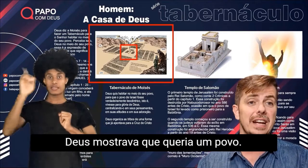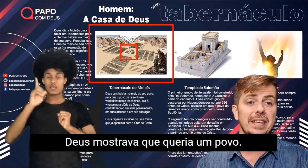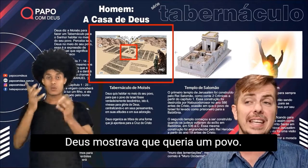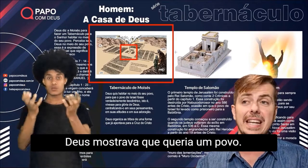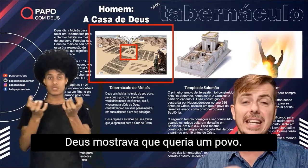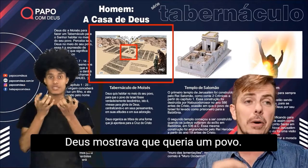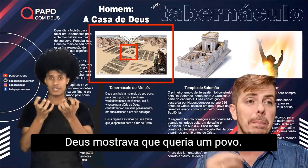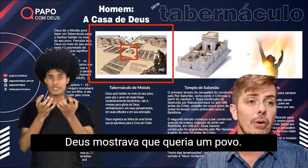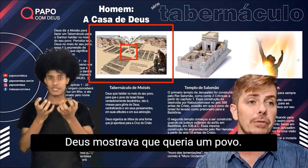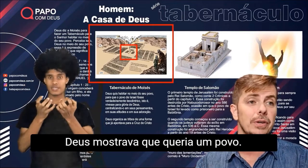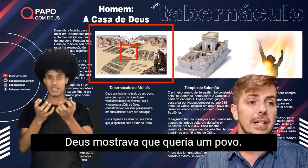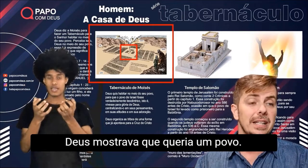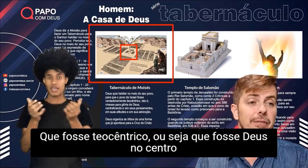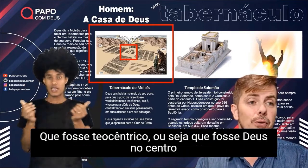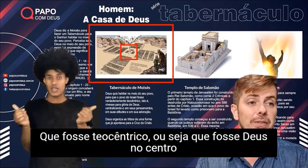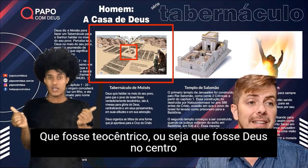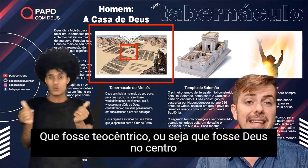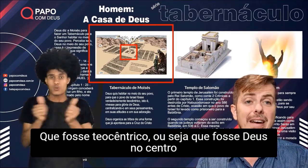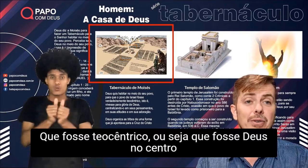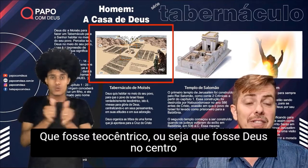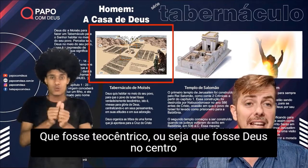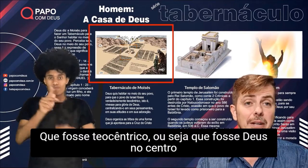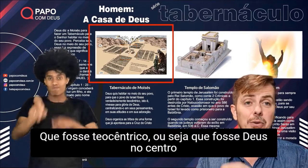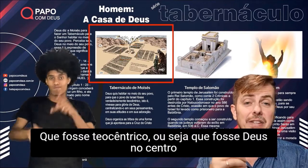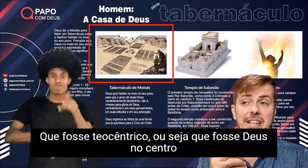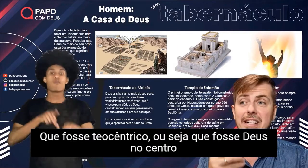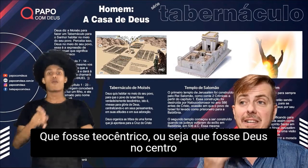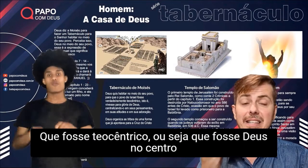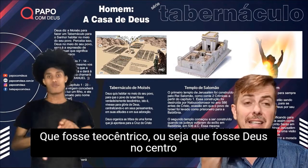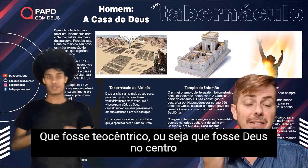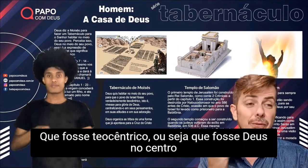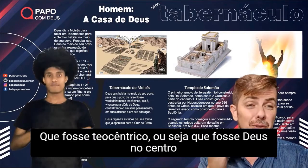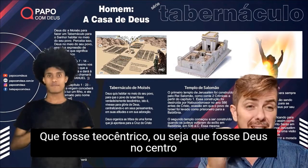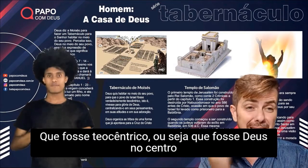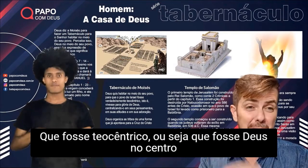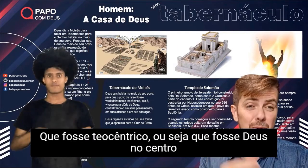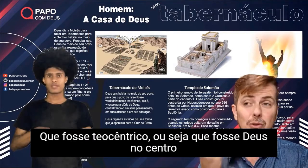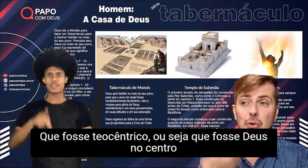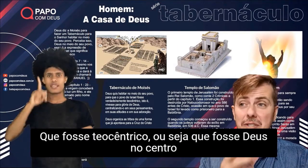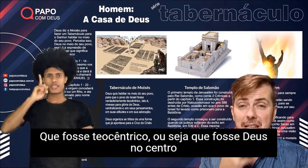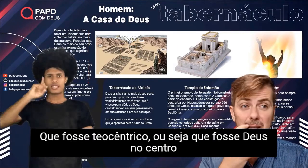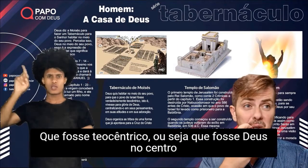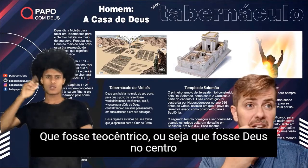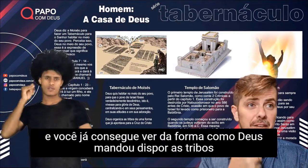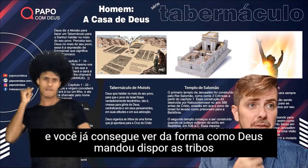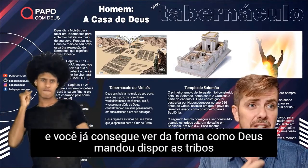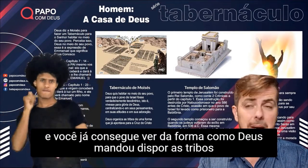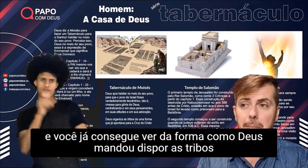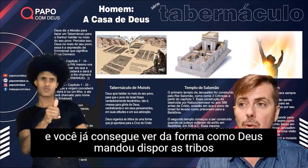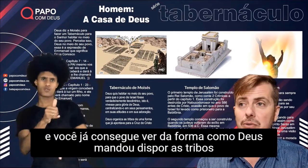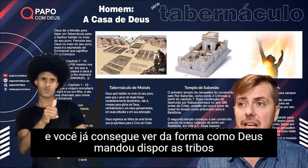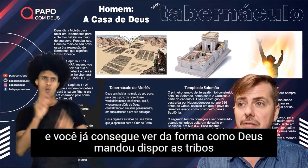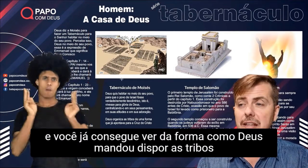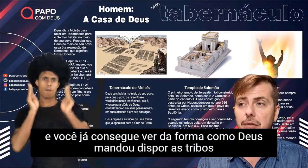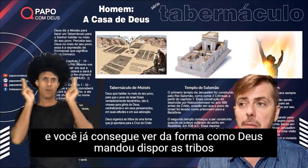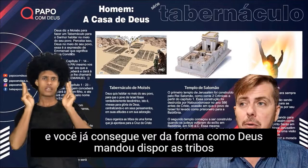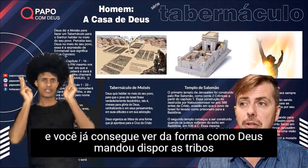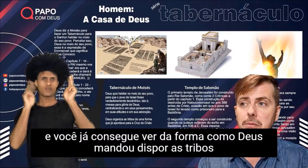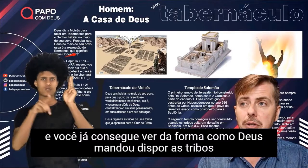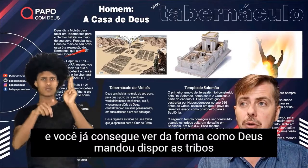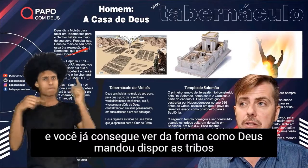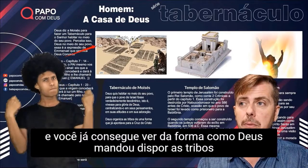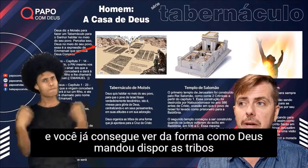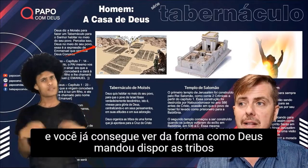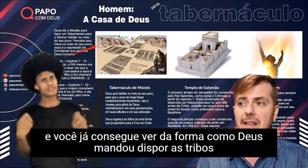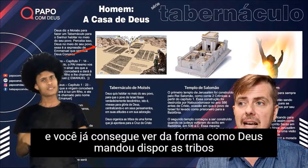Deus mostrava que queria um povo que fosse teocêntrico, ou seja, que fosse Deus no centro. E você já consegue ver da forma